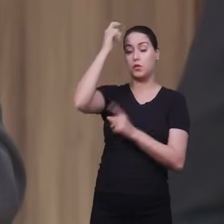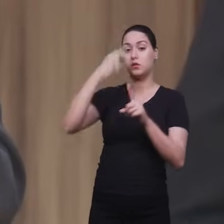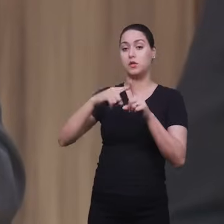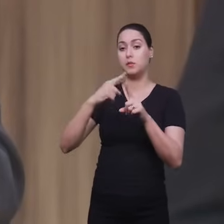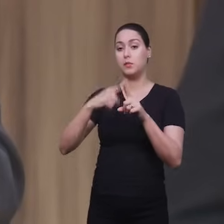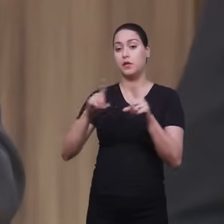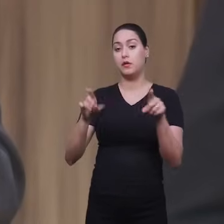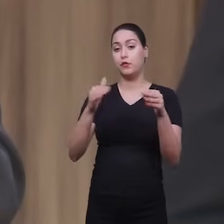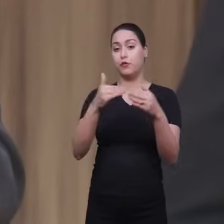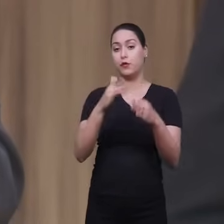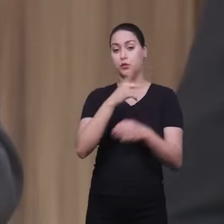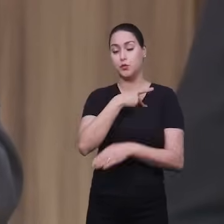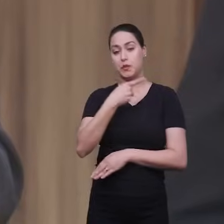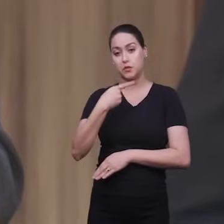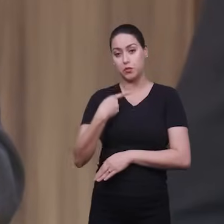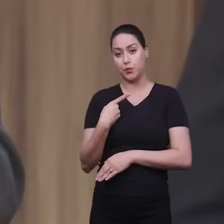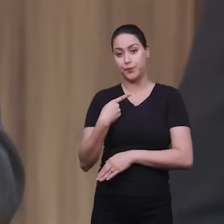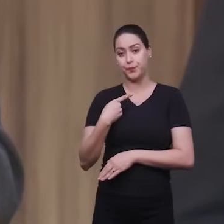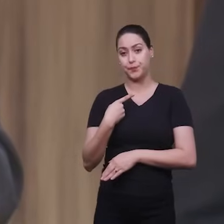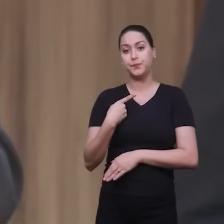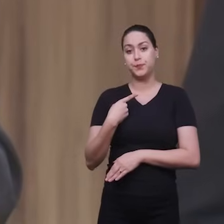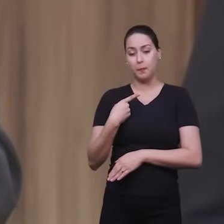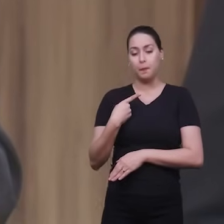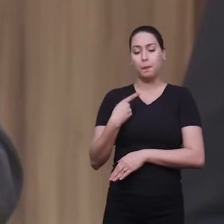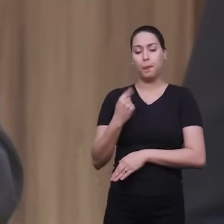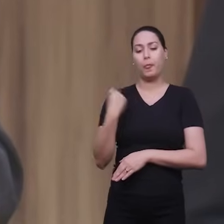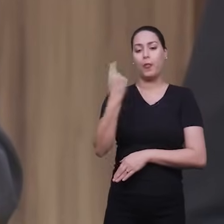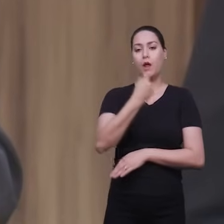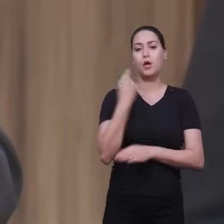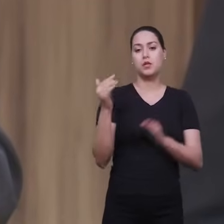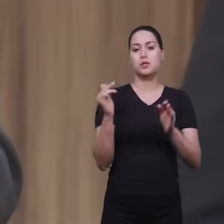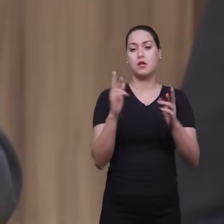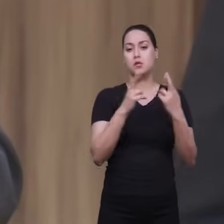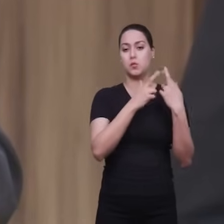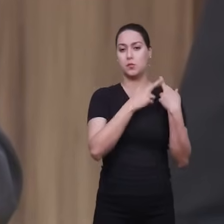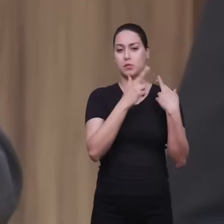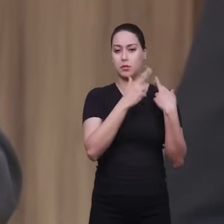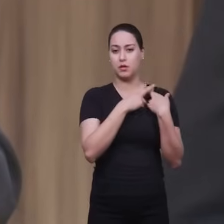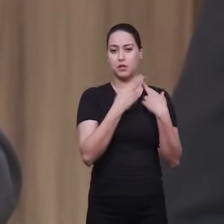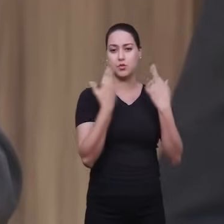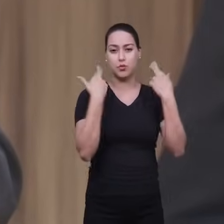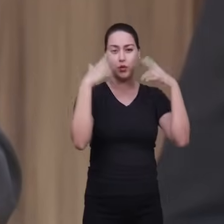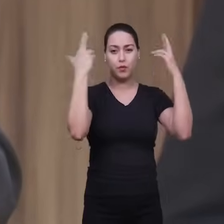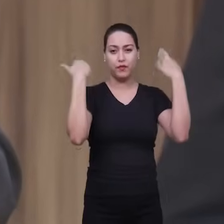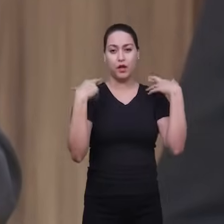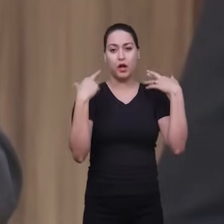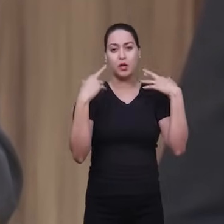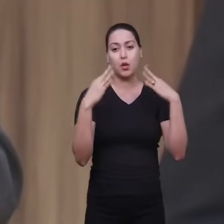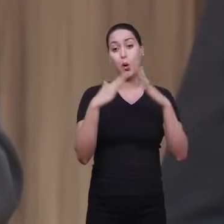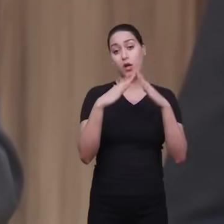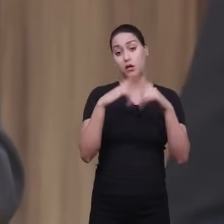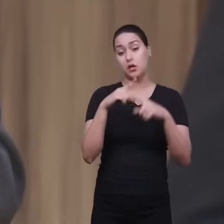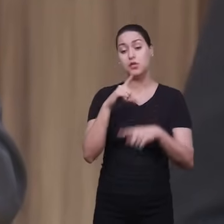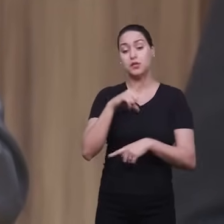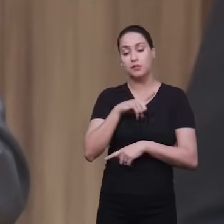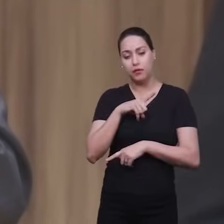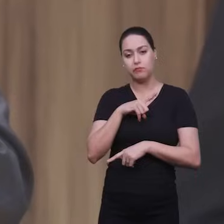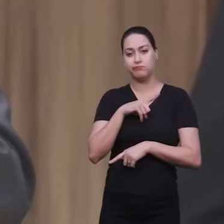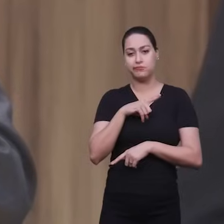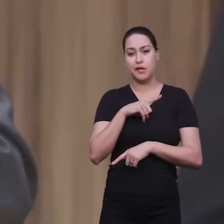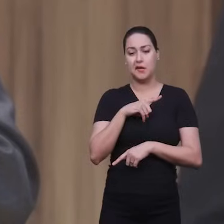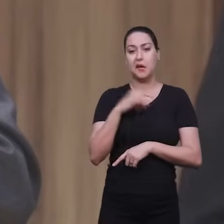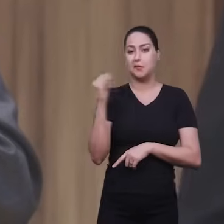pastor então nós entendemos nós temos uma função junto ao rebanho e isso é importante o pastor